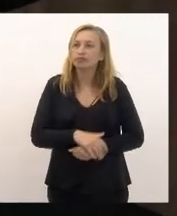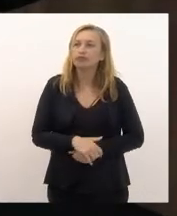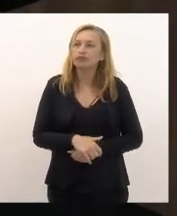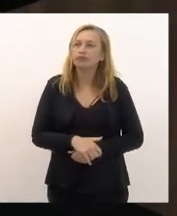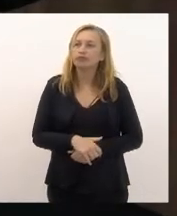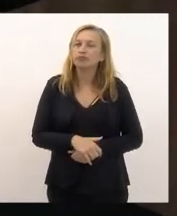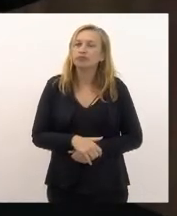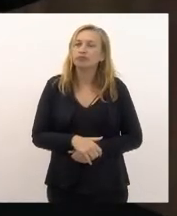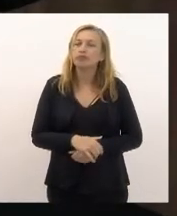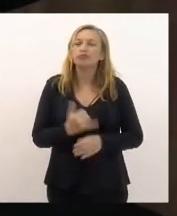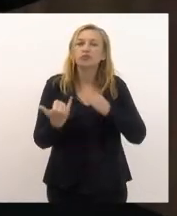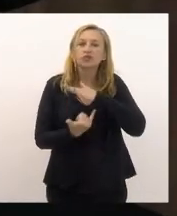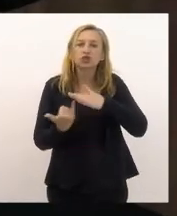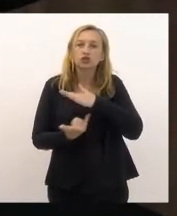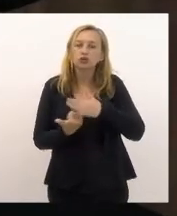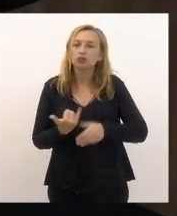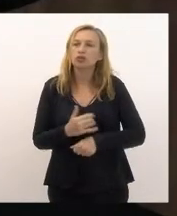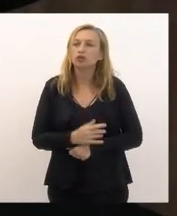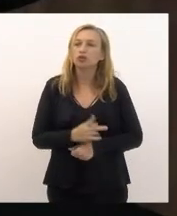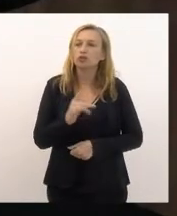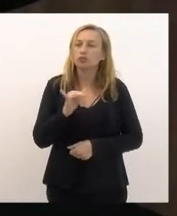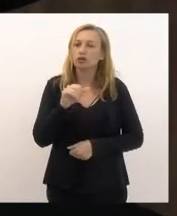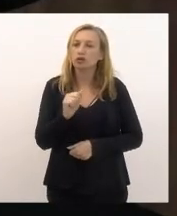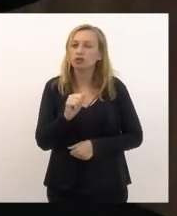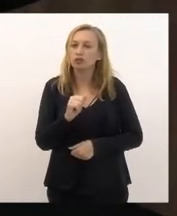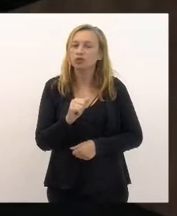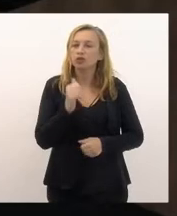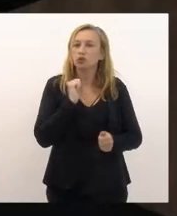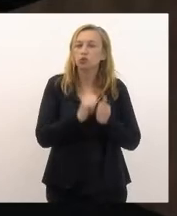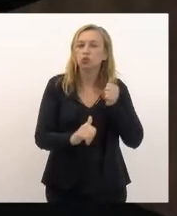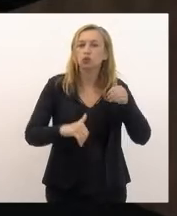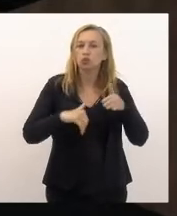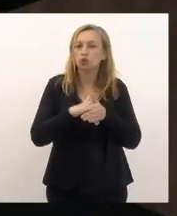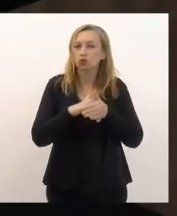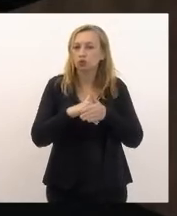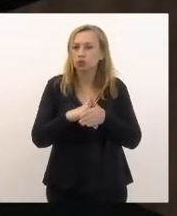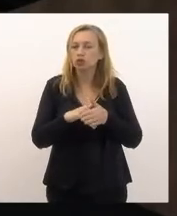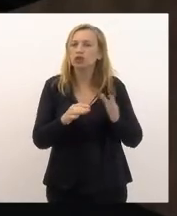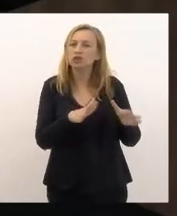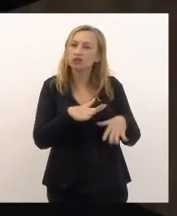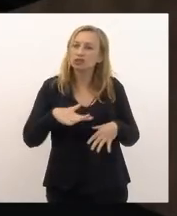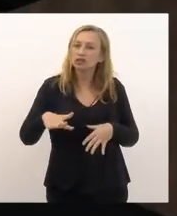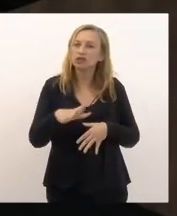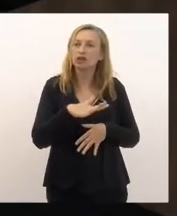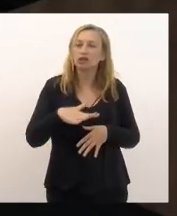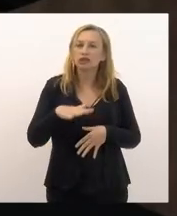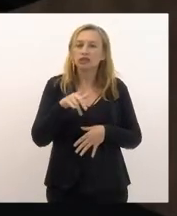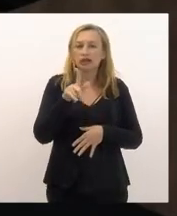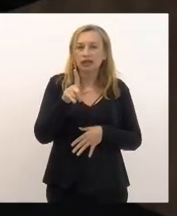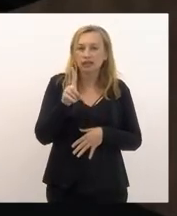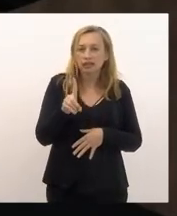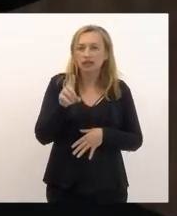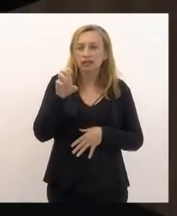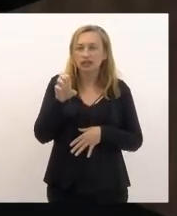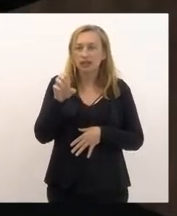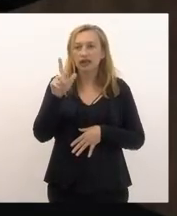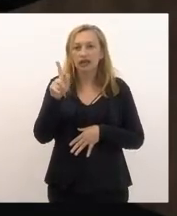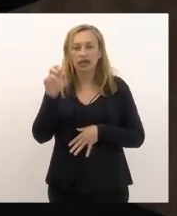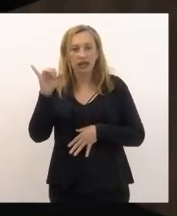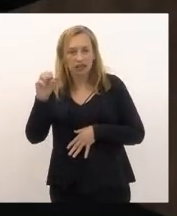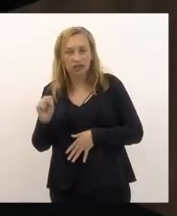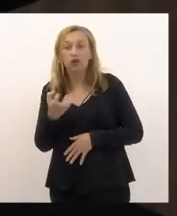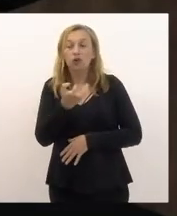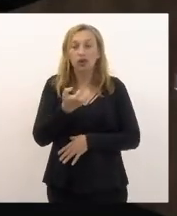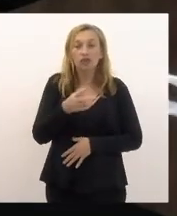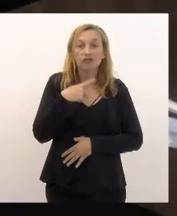que institui o programa de práticas desportivas nas unidades do DEGASE. Eu quero